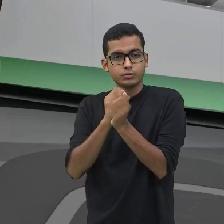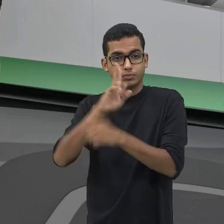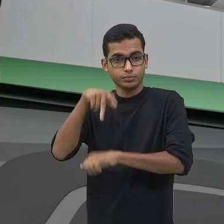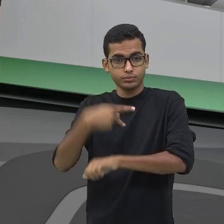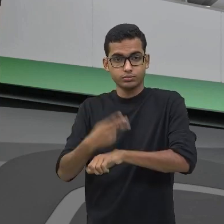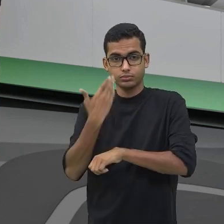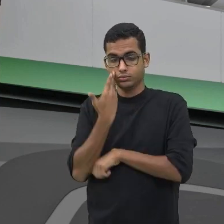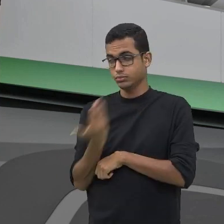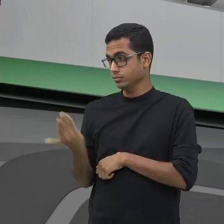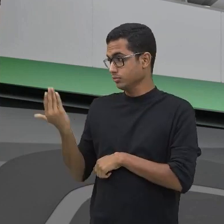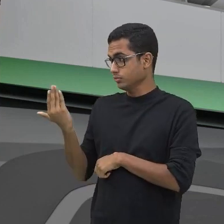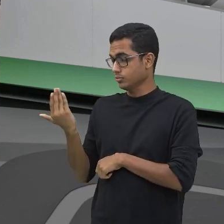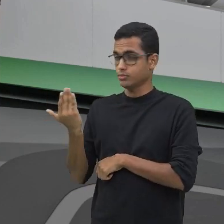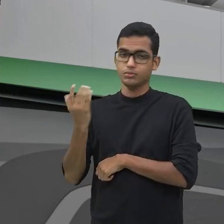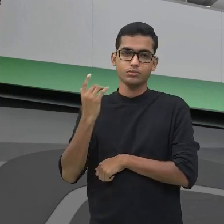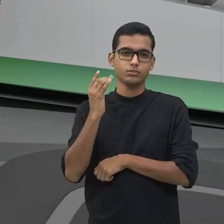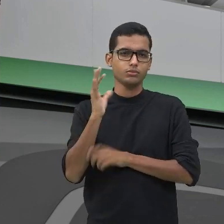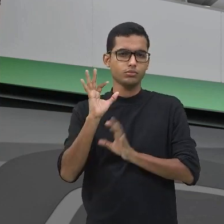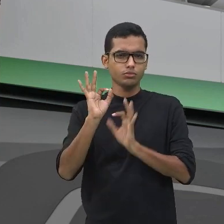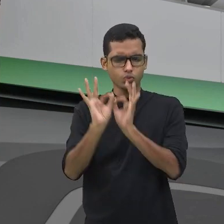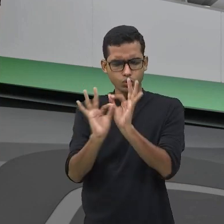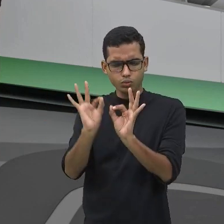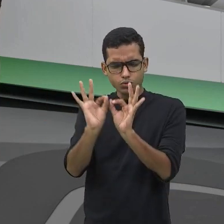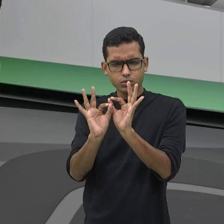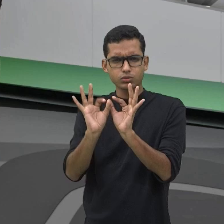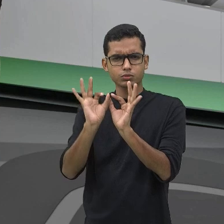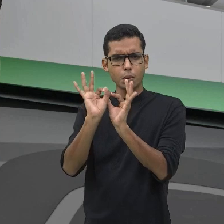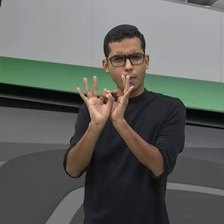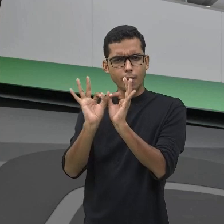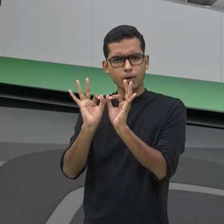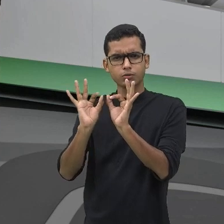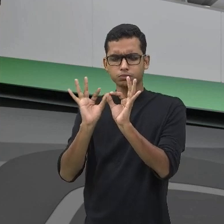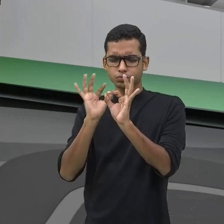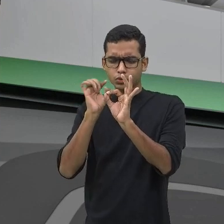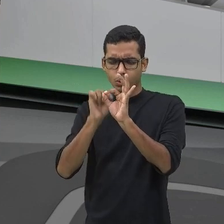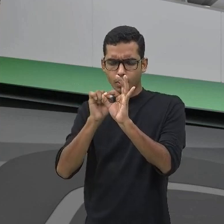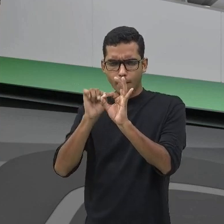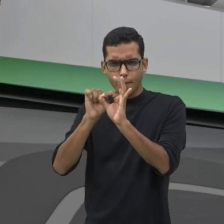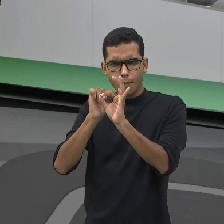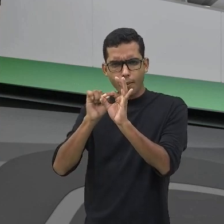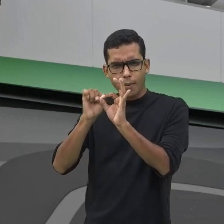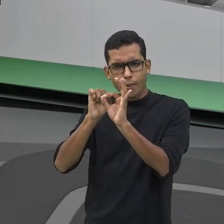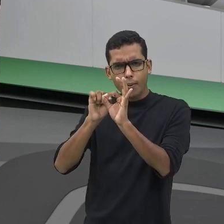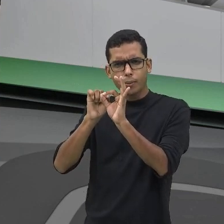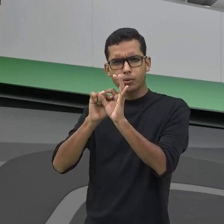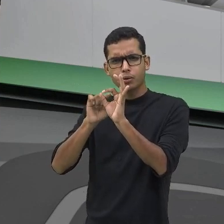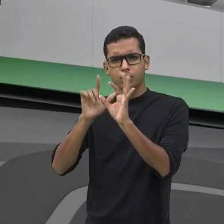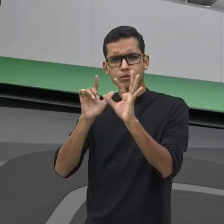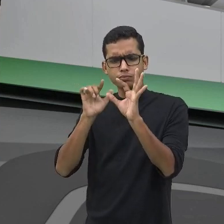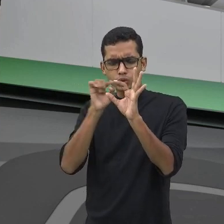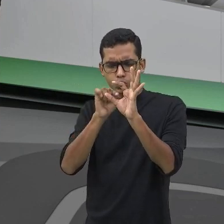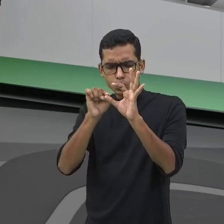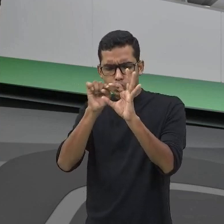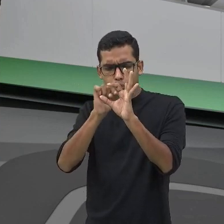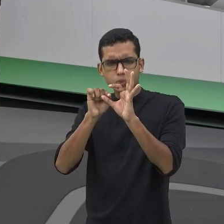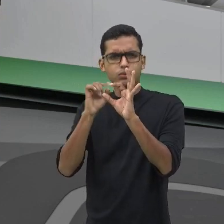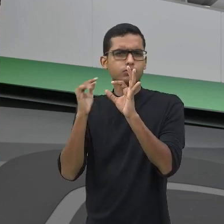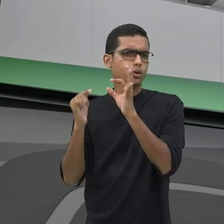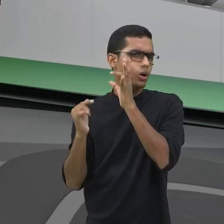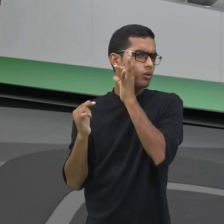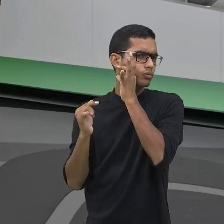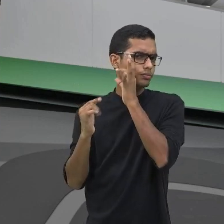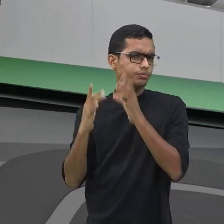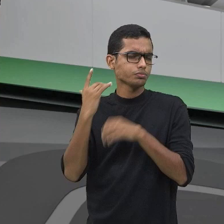ó, aqui eu tenho as glândulas salivares. As glândulas salivares, o que elas vão fazer?